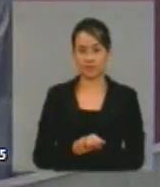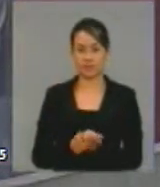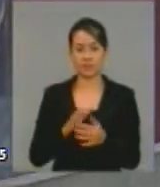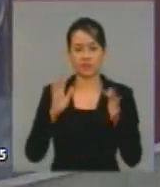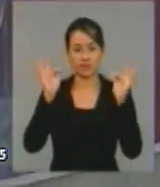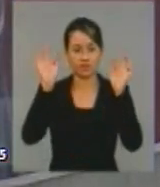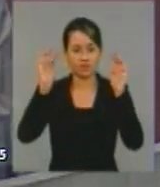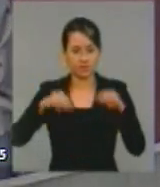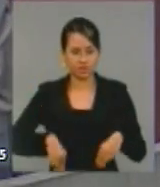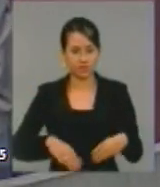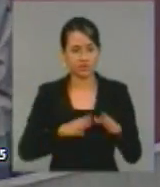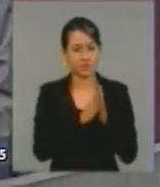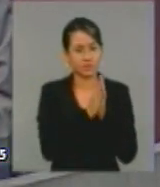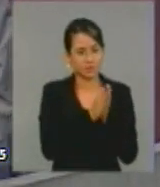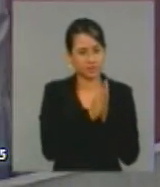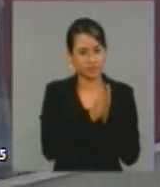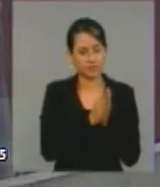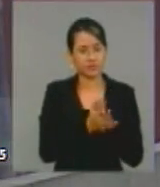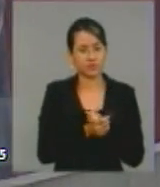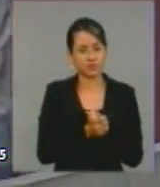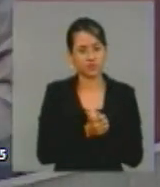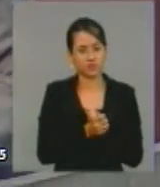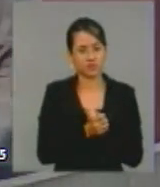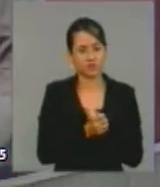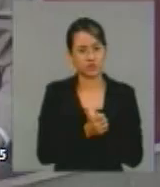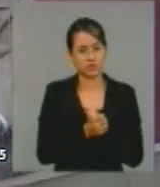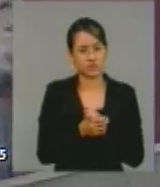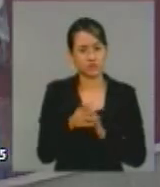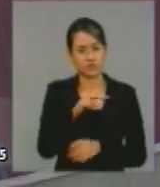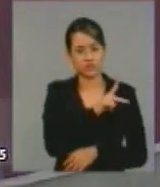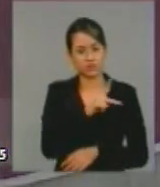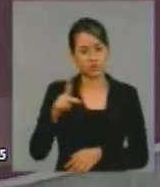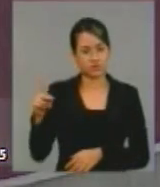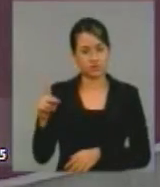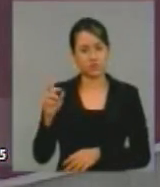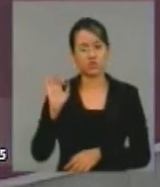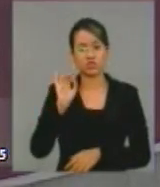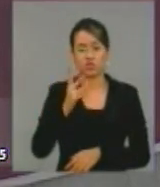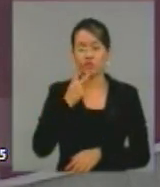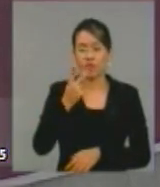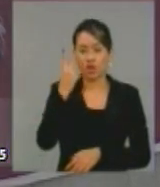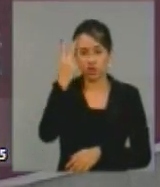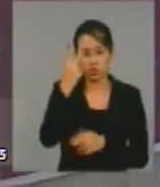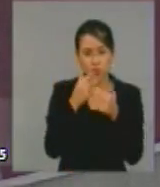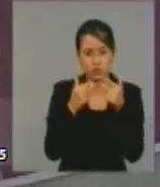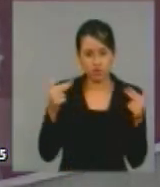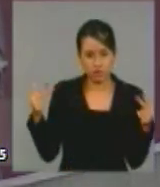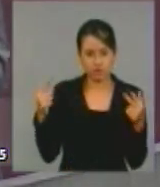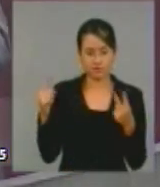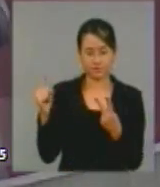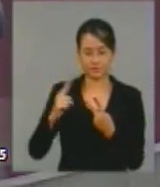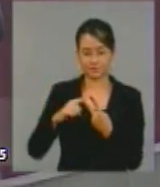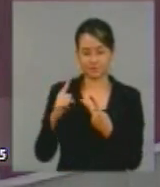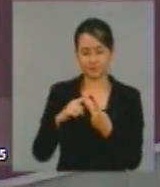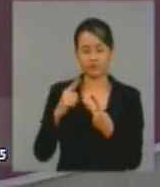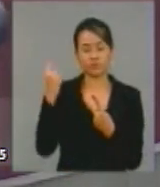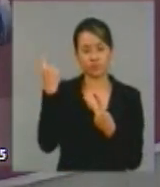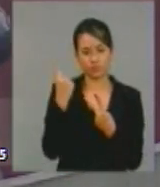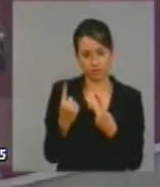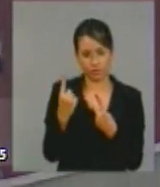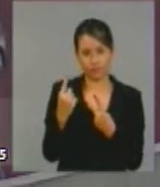peço a leniência de Vossa Excelência, senhor presidente, para dizer só 2 coisas em relação ao que o deputado Carlos Felipe disse.